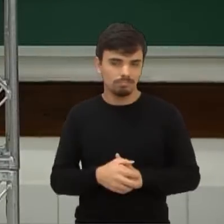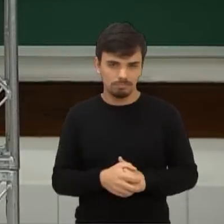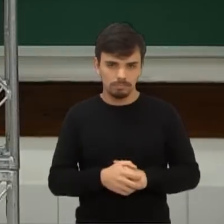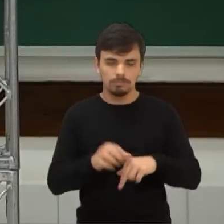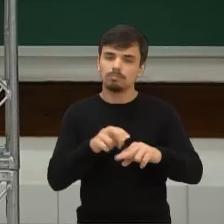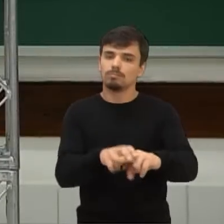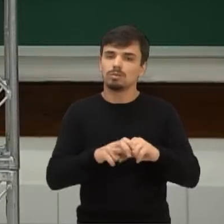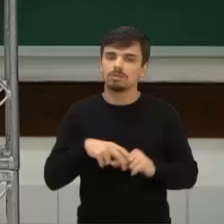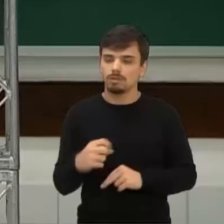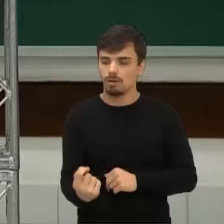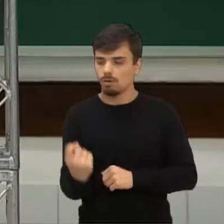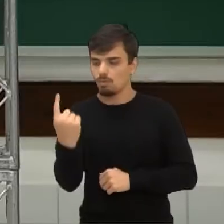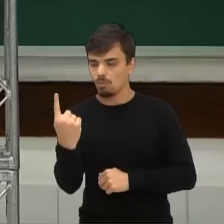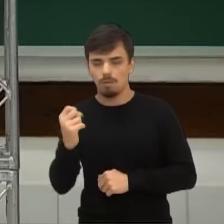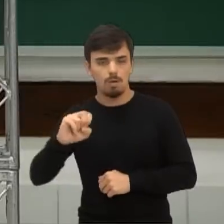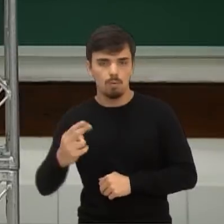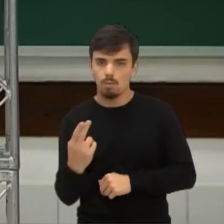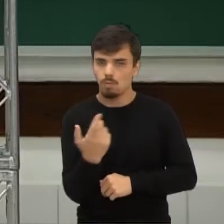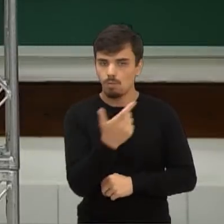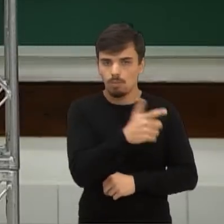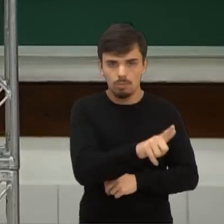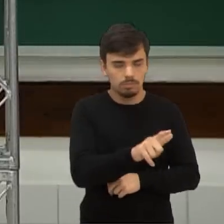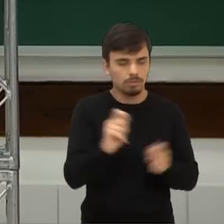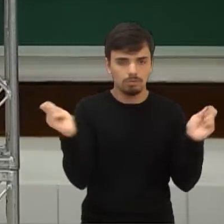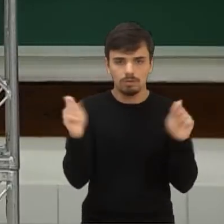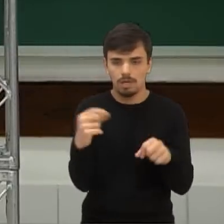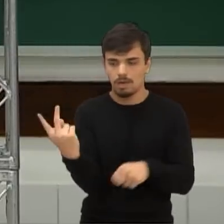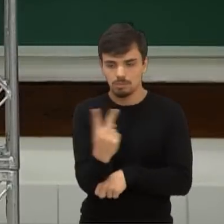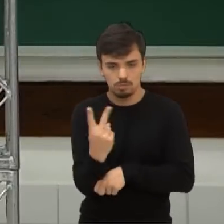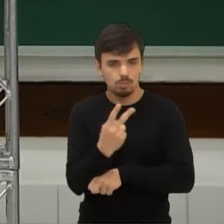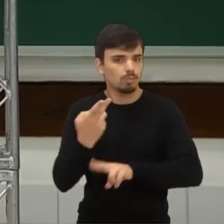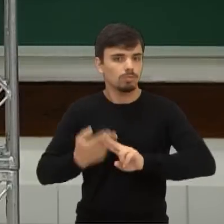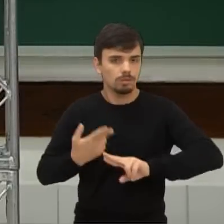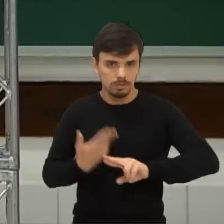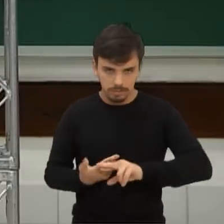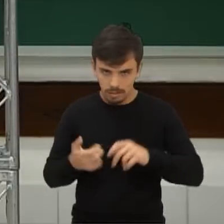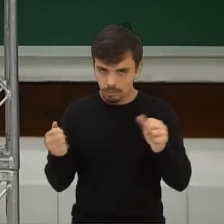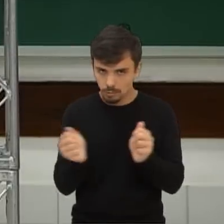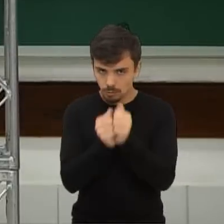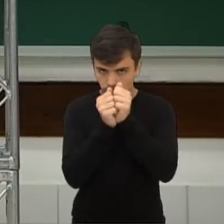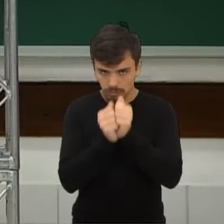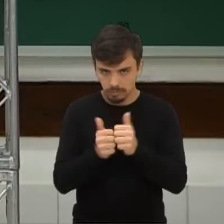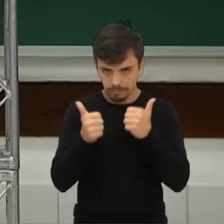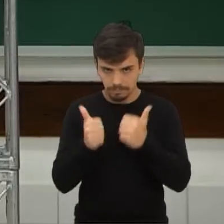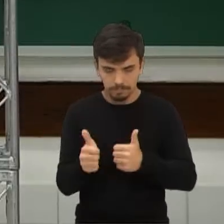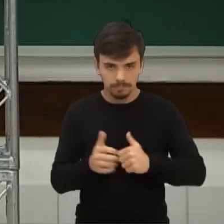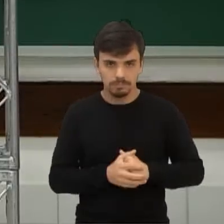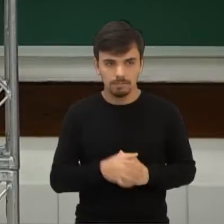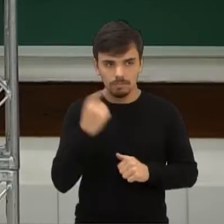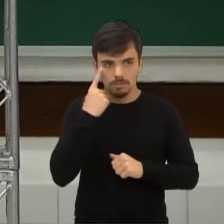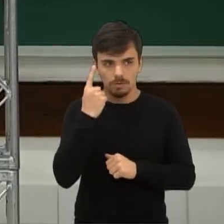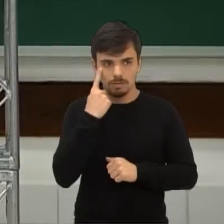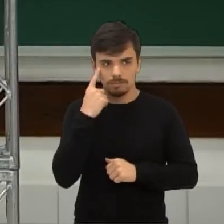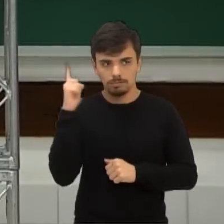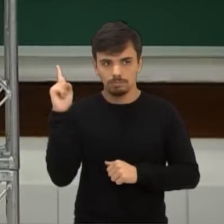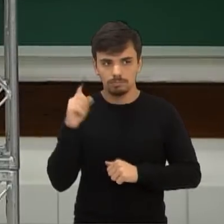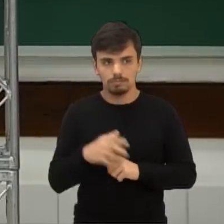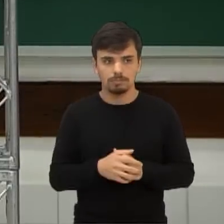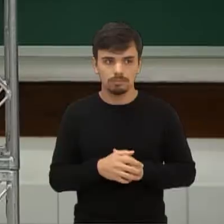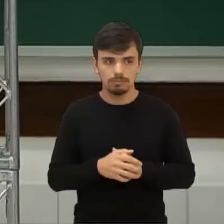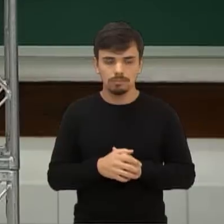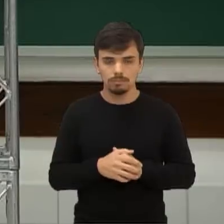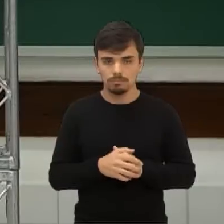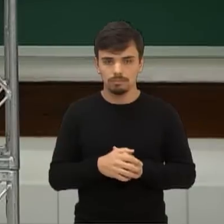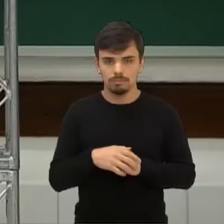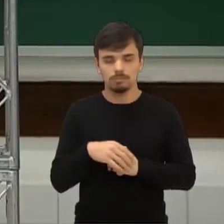Então, é uma ou outra. Não pode utilizar, claro, as duas juntas, tá? Olha só, então, aqui a masculina, a feminina, né? Ela